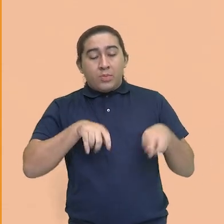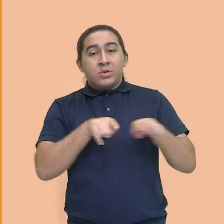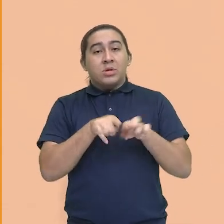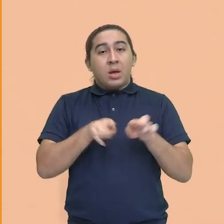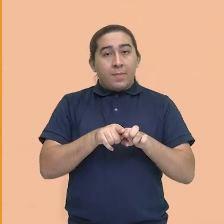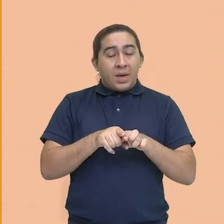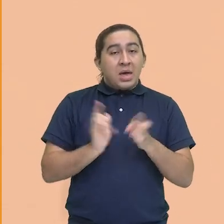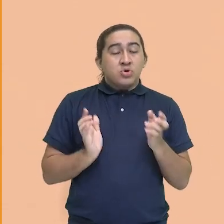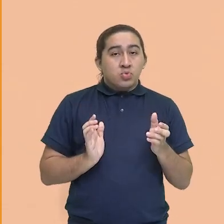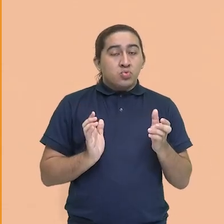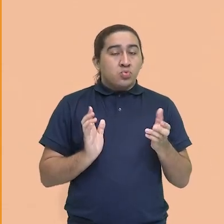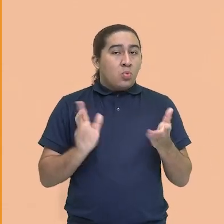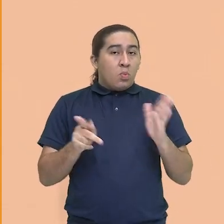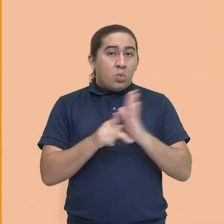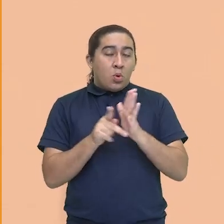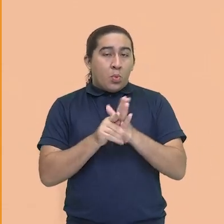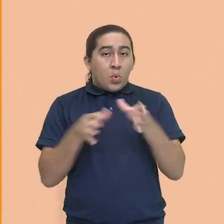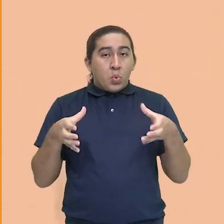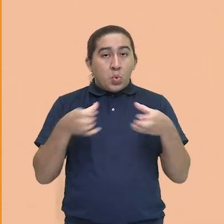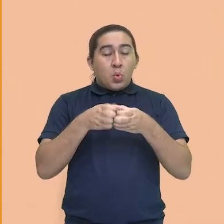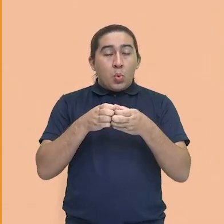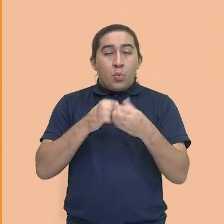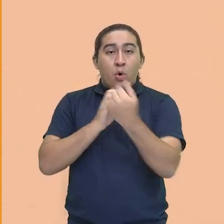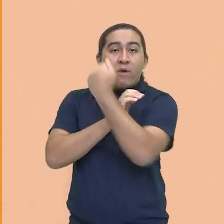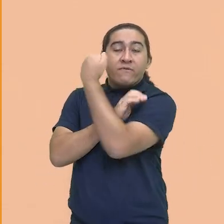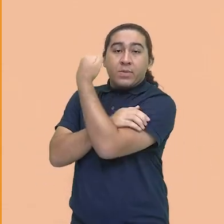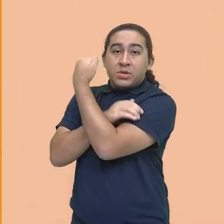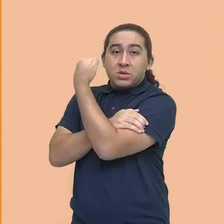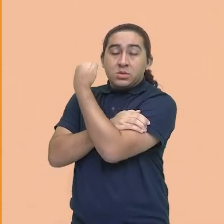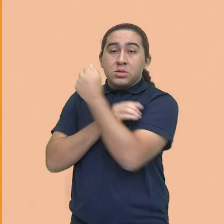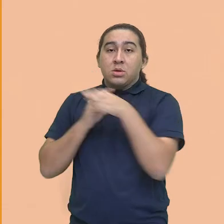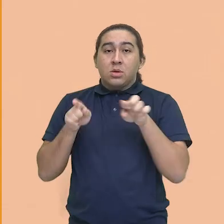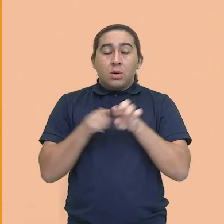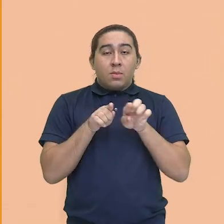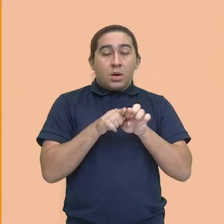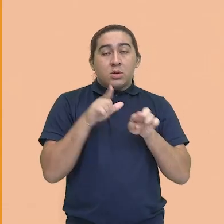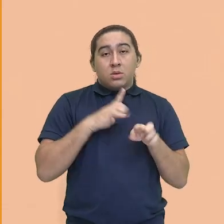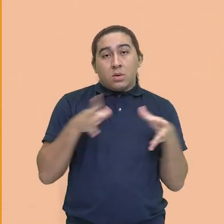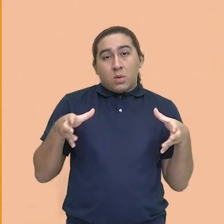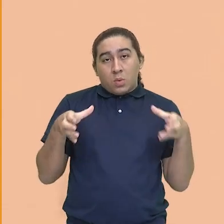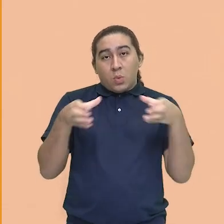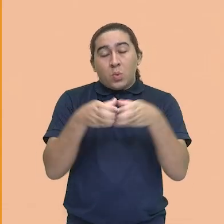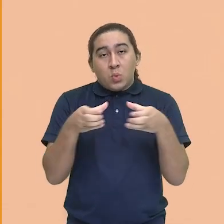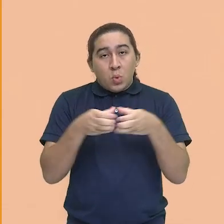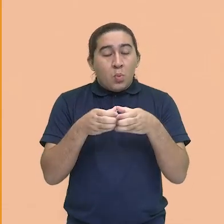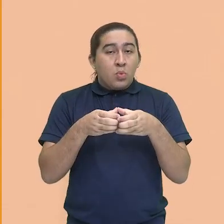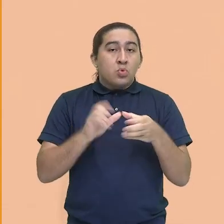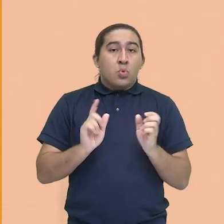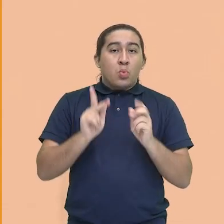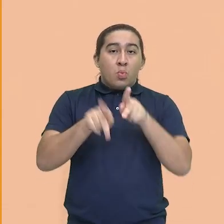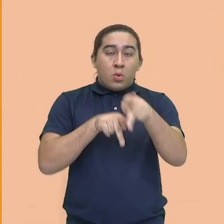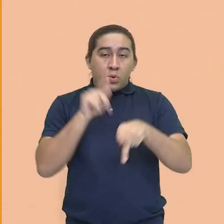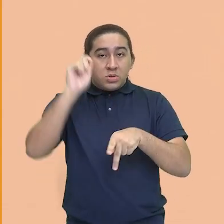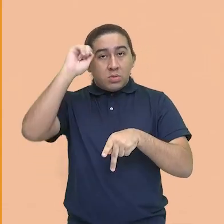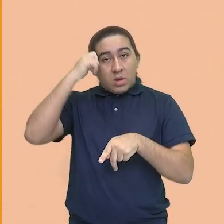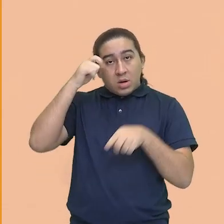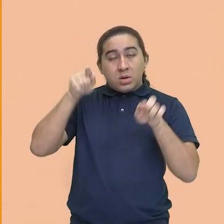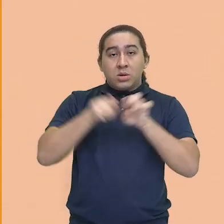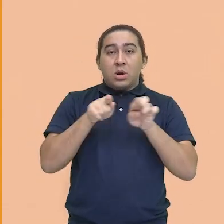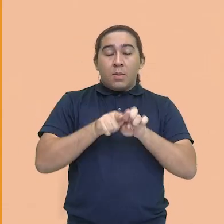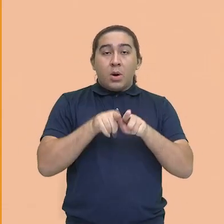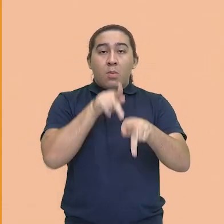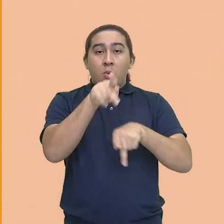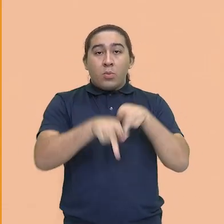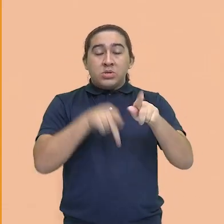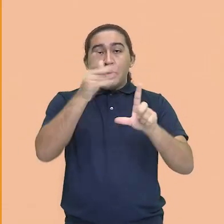feministas que buscam o direito das mulheres, grupo da população negra, a população LGBT, a população indígena, os movimentos